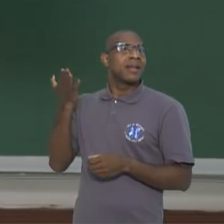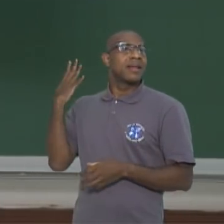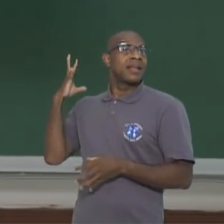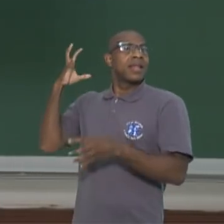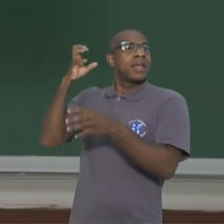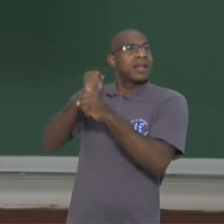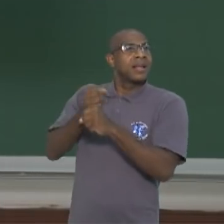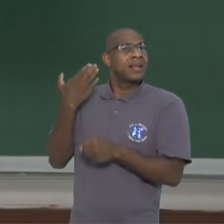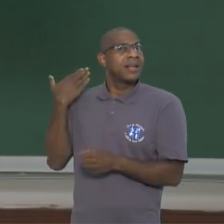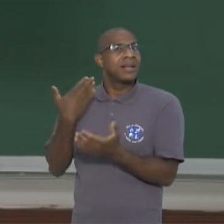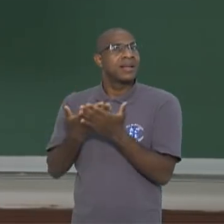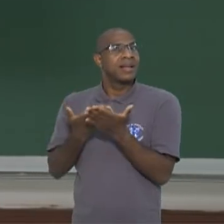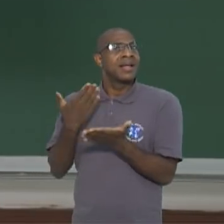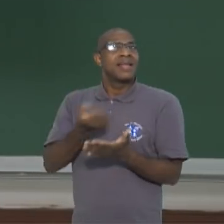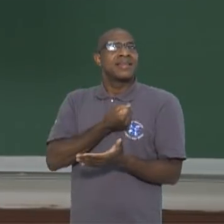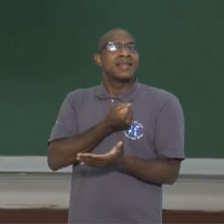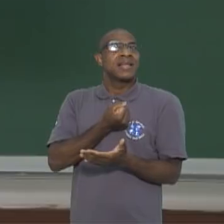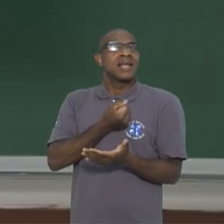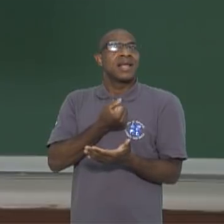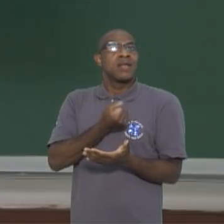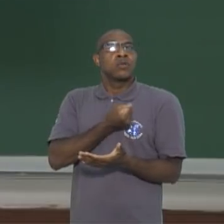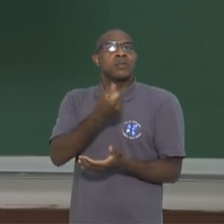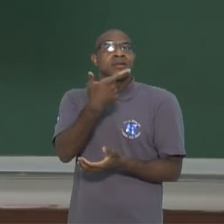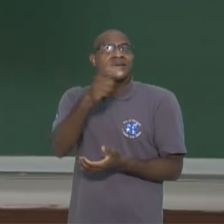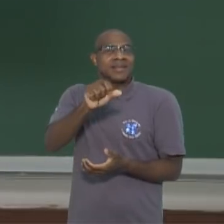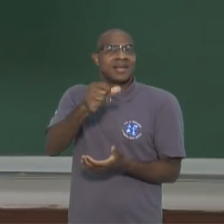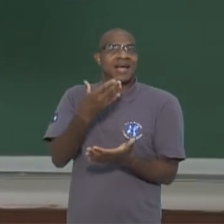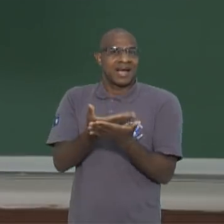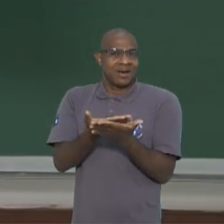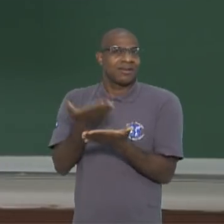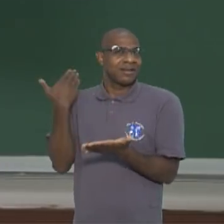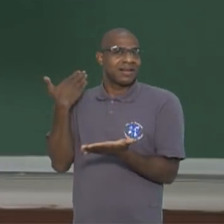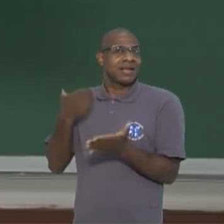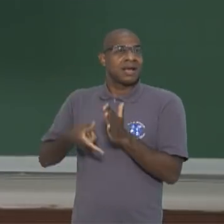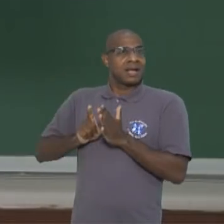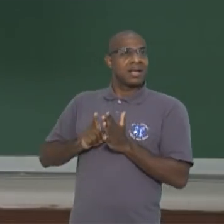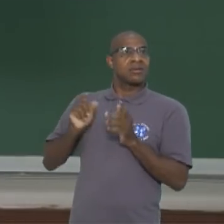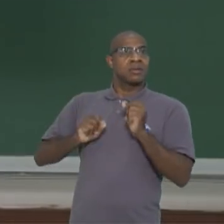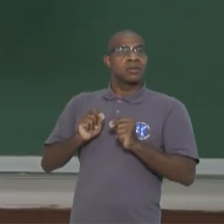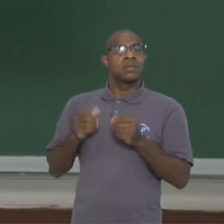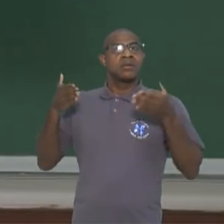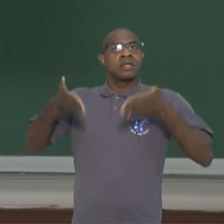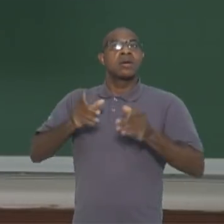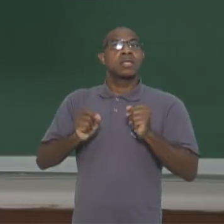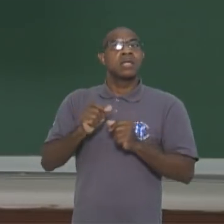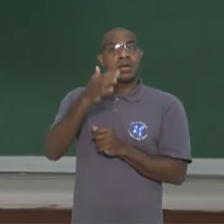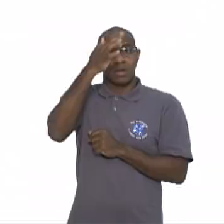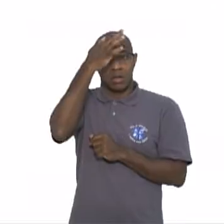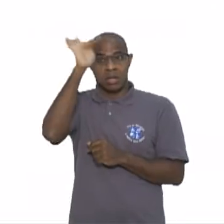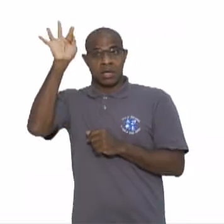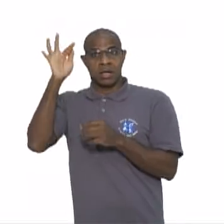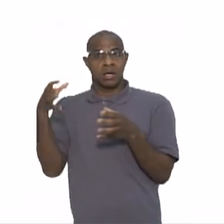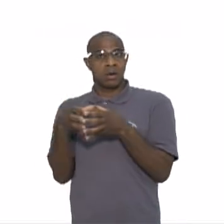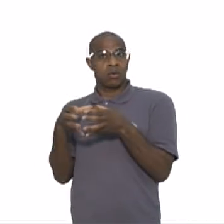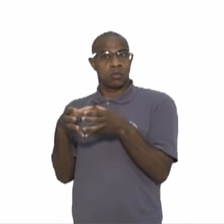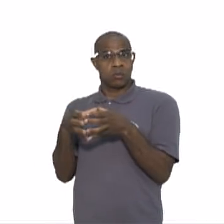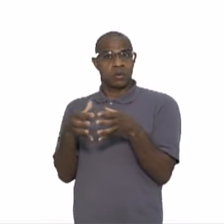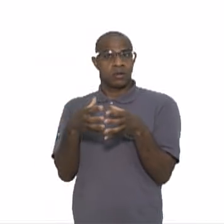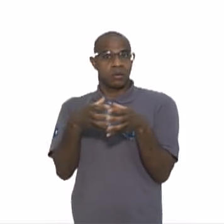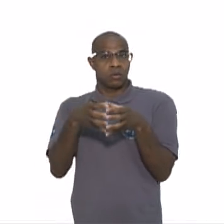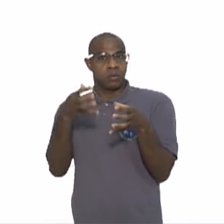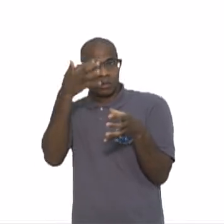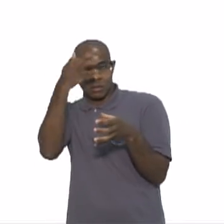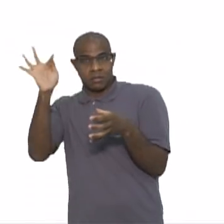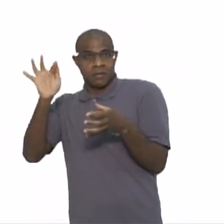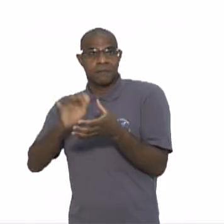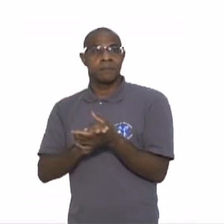na aula 29, 30, o que a gente viu antes, de chegar aqui nos francos. Na aula anterior, a gente viu